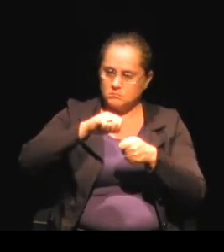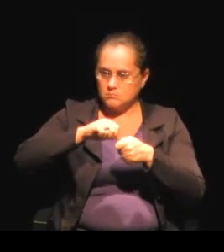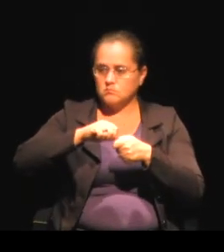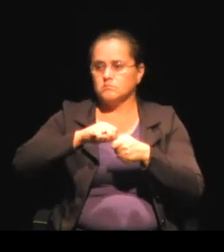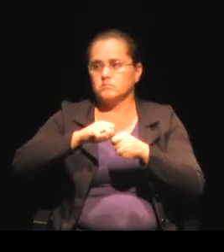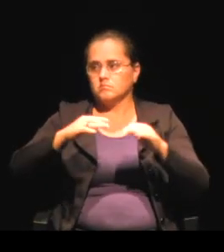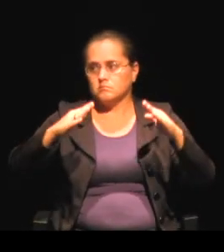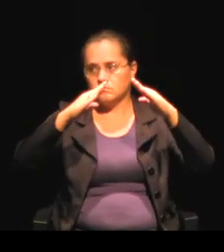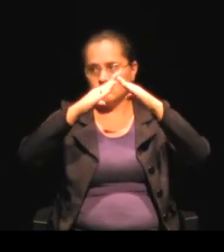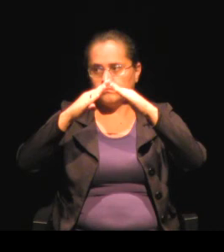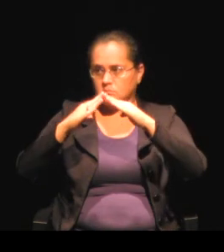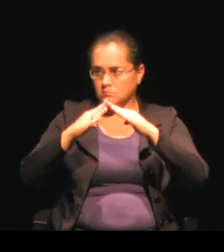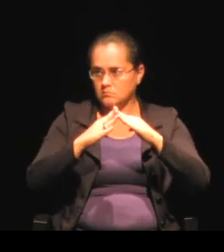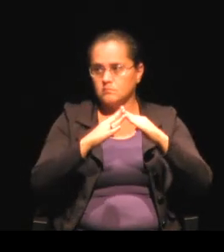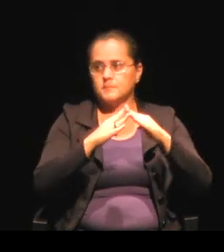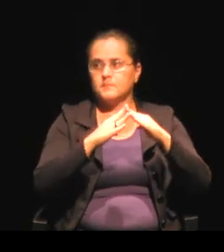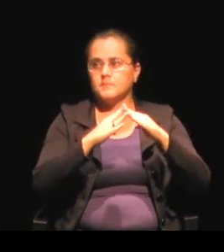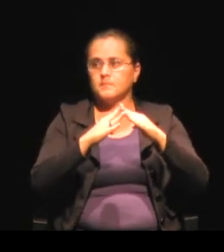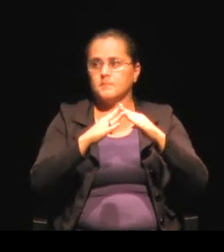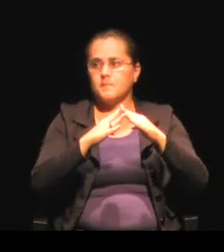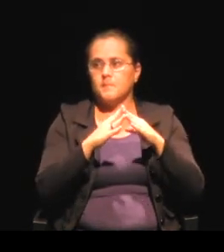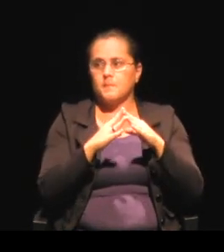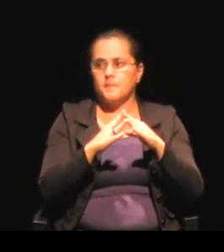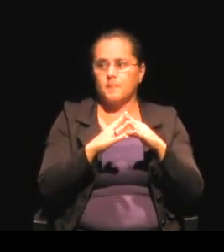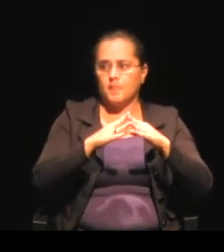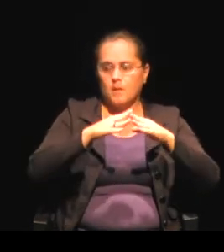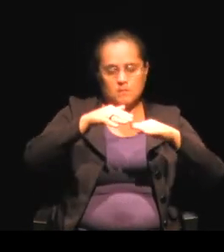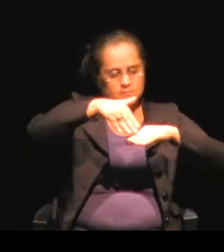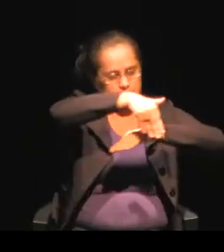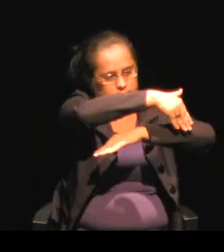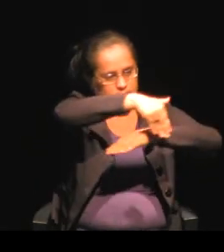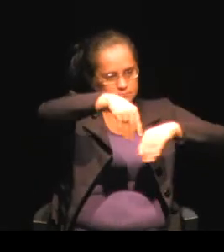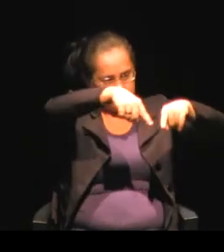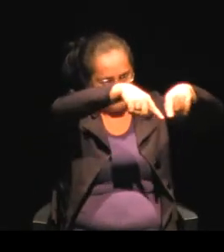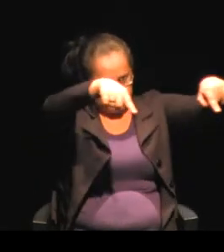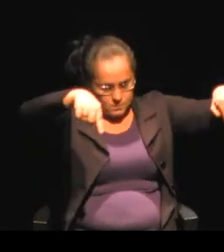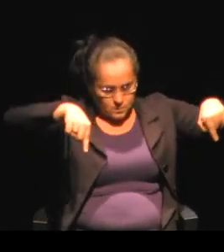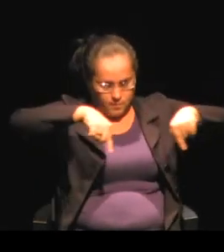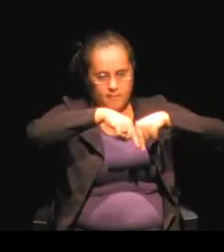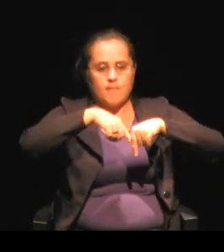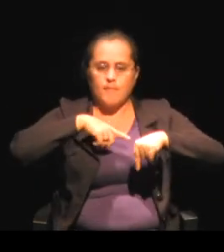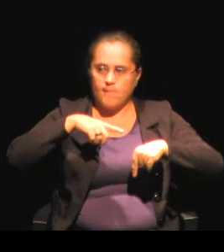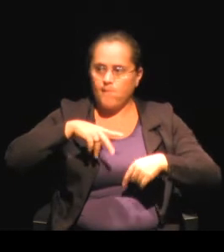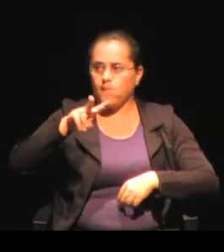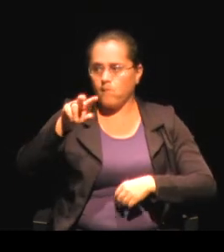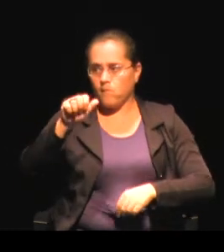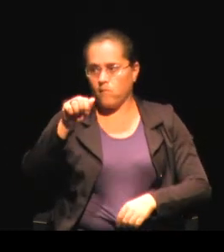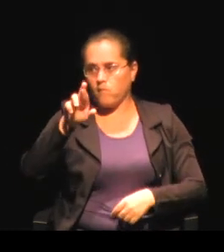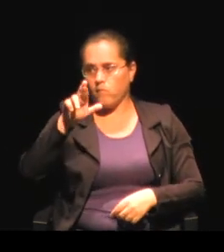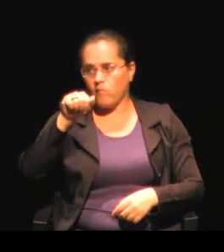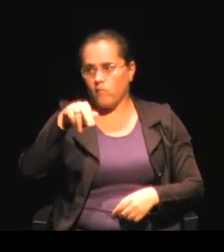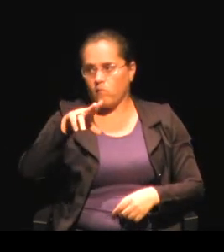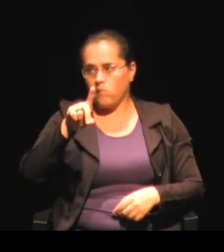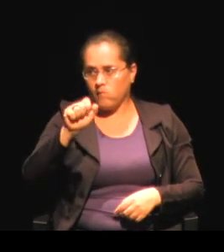lá e que tinham grande valor arqueológico e histórico e artístico também, como vocês vão ver. Mas era